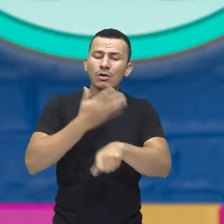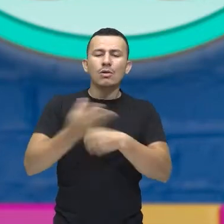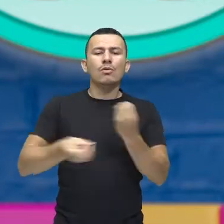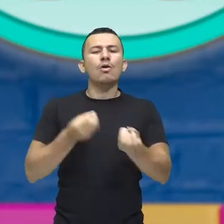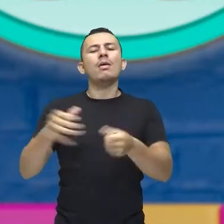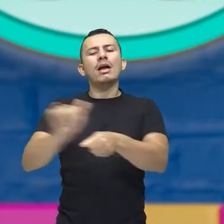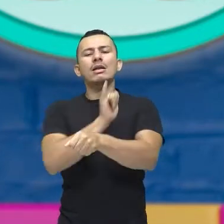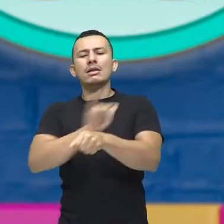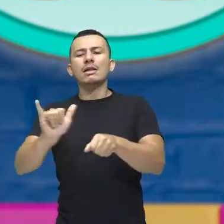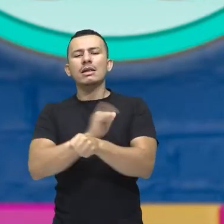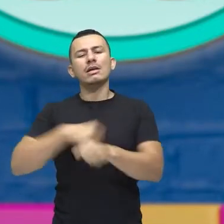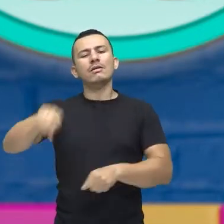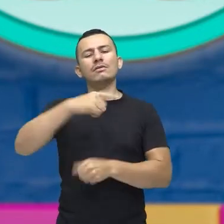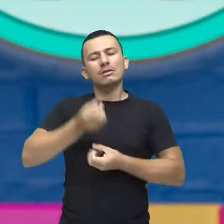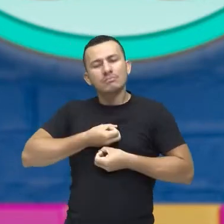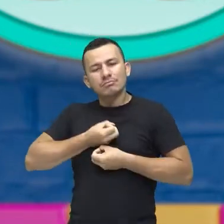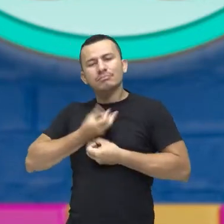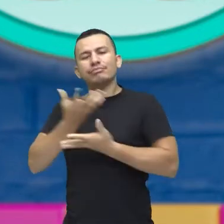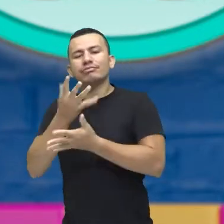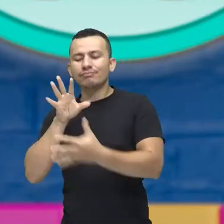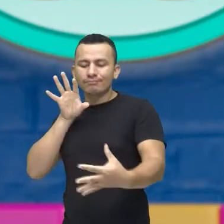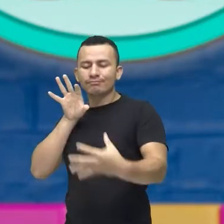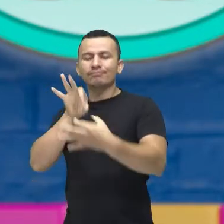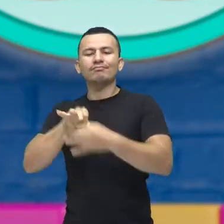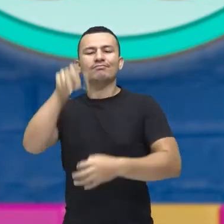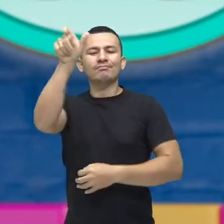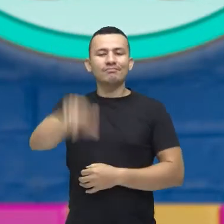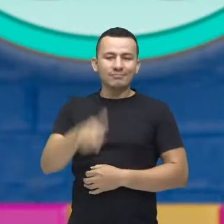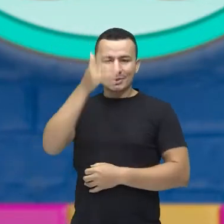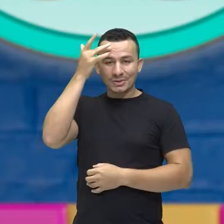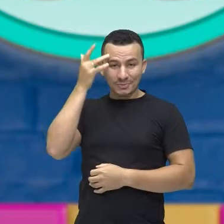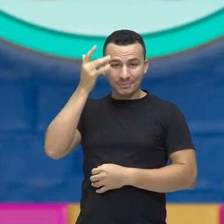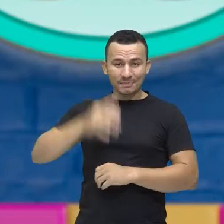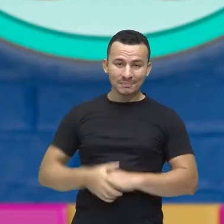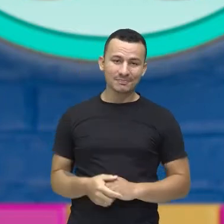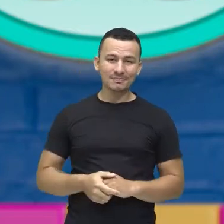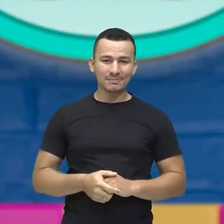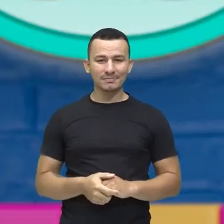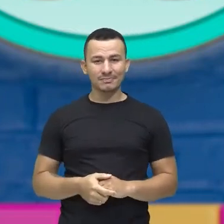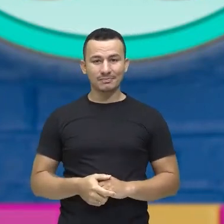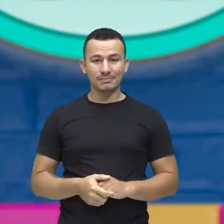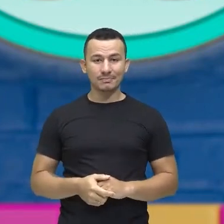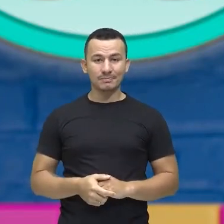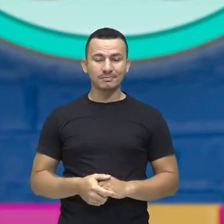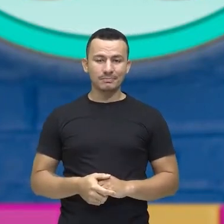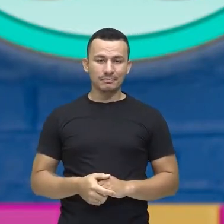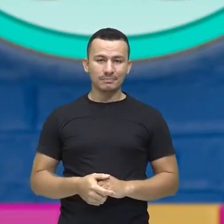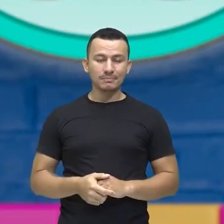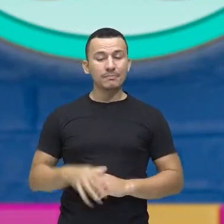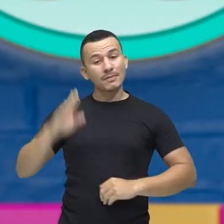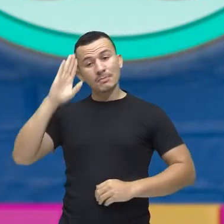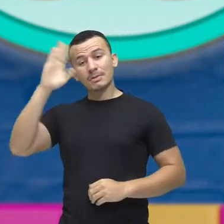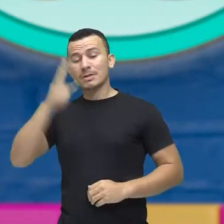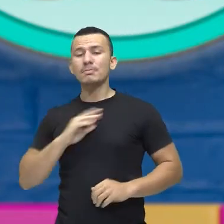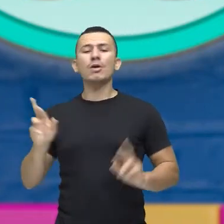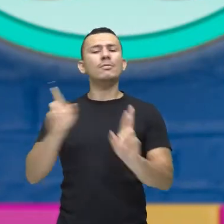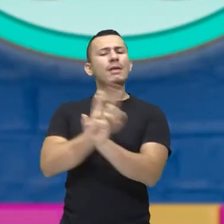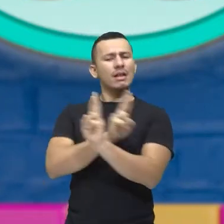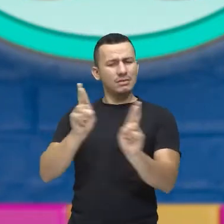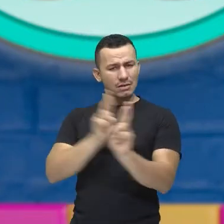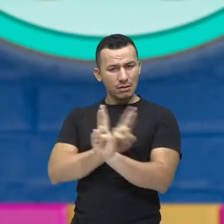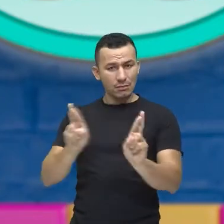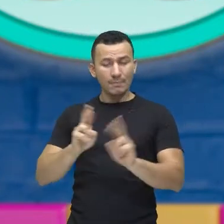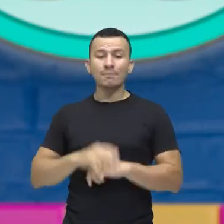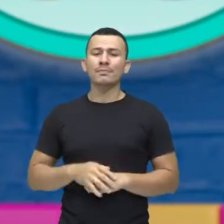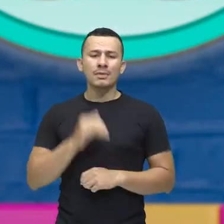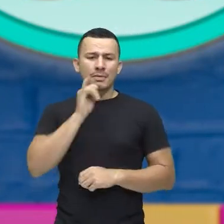formas de expressão para que conecte o nosso sentimento com o do outro. E eu vou falar uma coisa, para as relações principalmente, quando eu